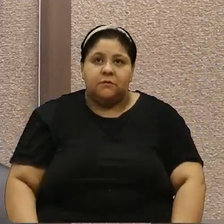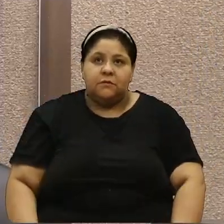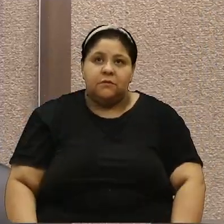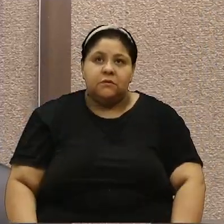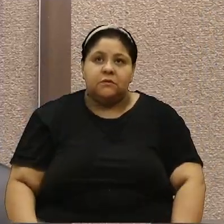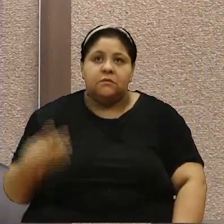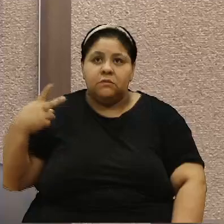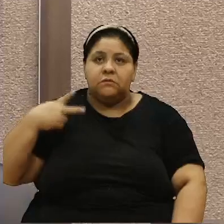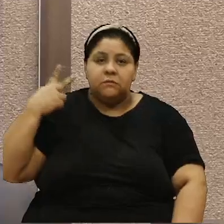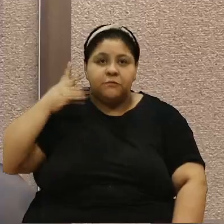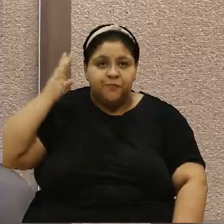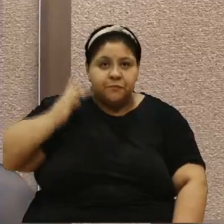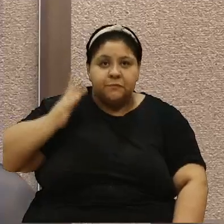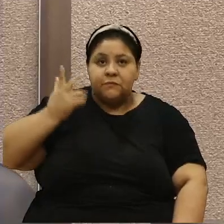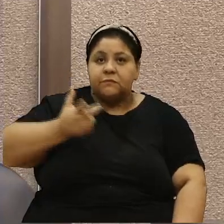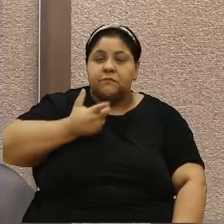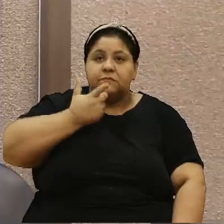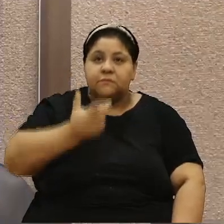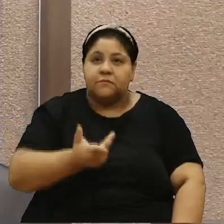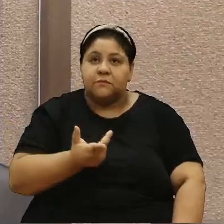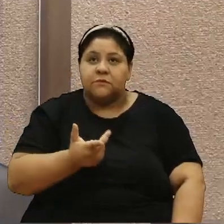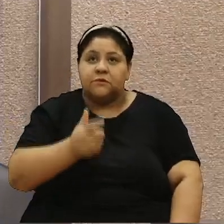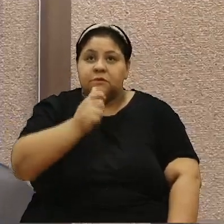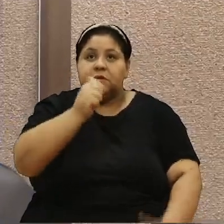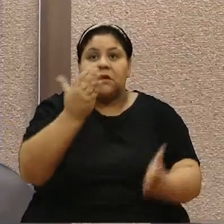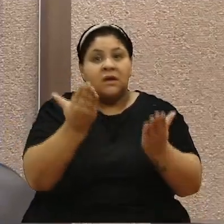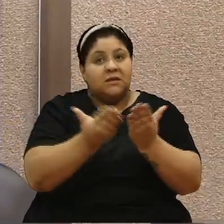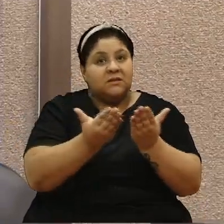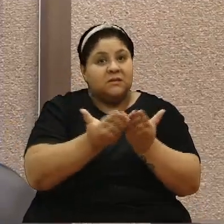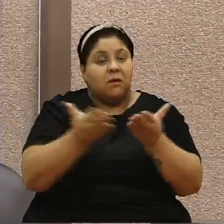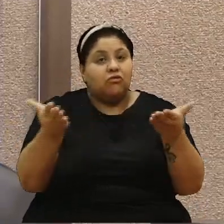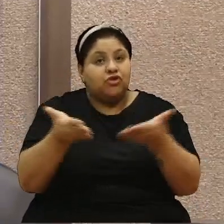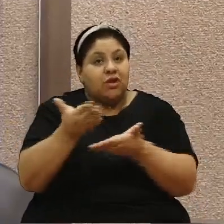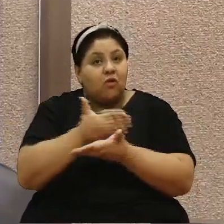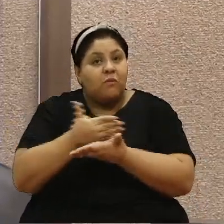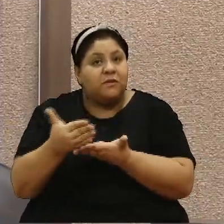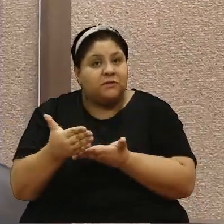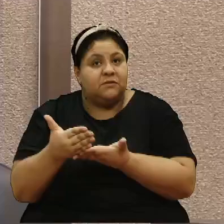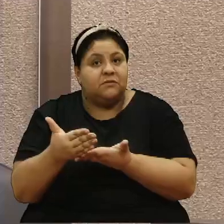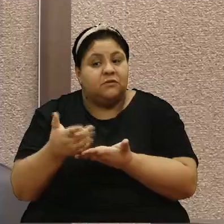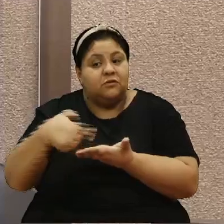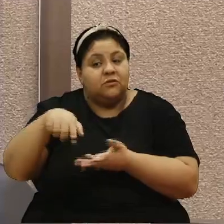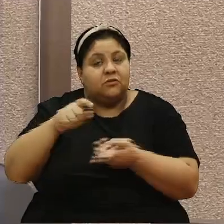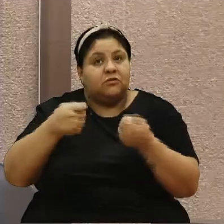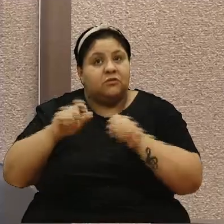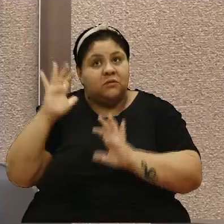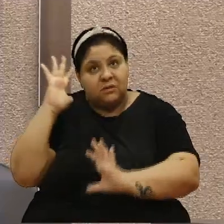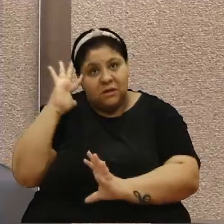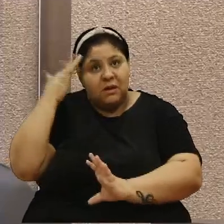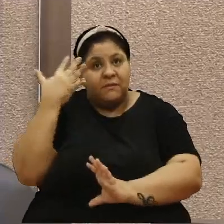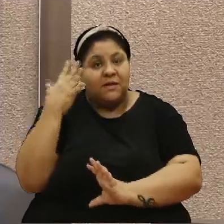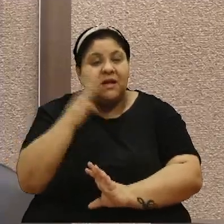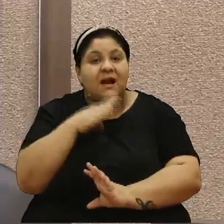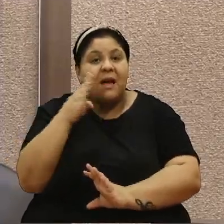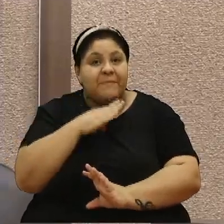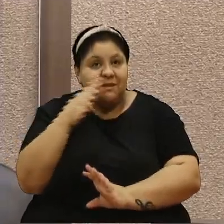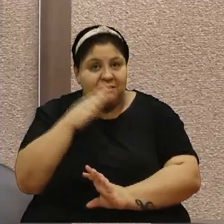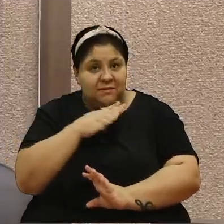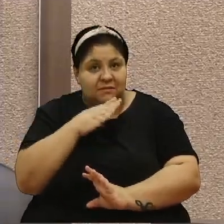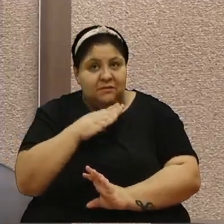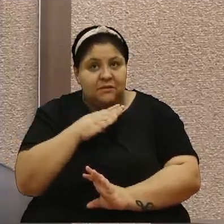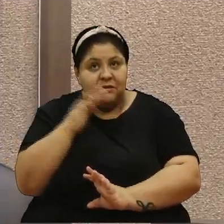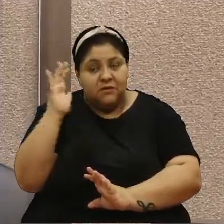a vereadora Dani Mello falou, as aulas já começaram. Nós precisamos de soluções rápidas